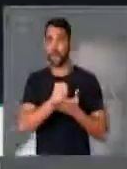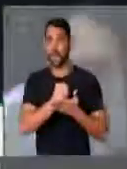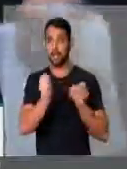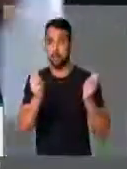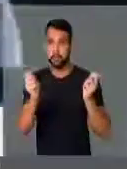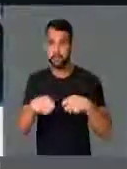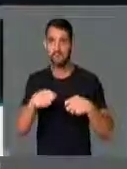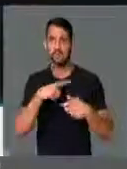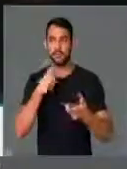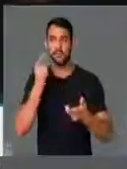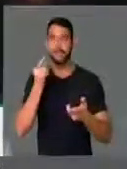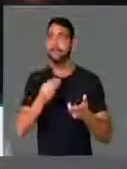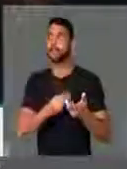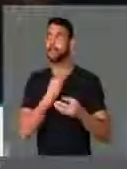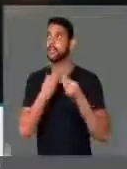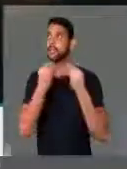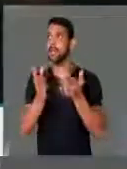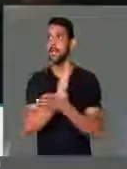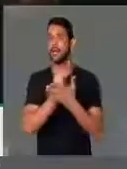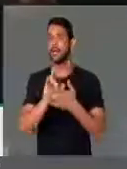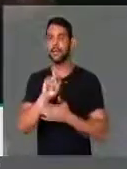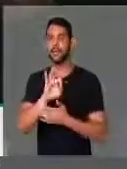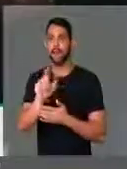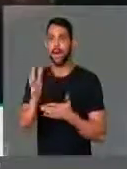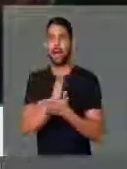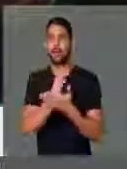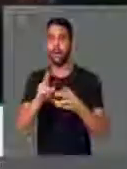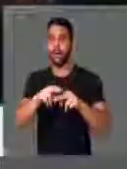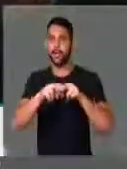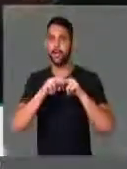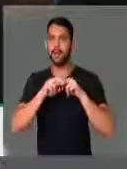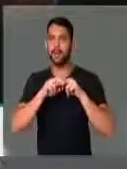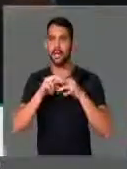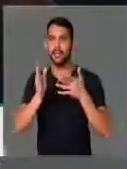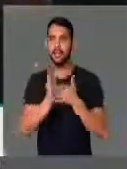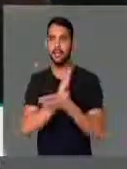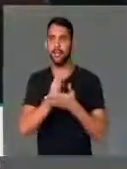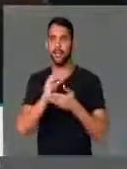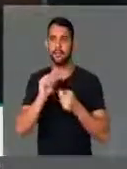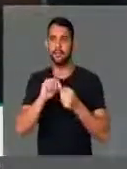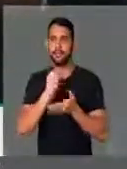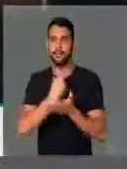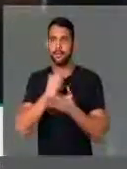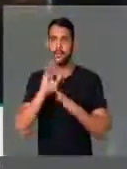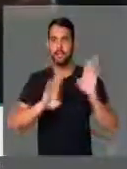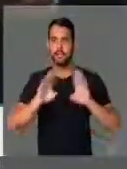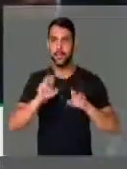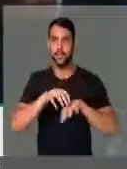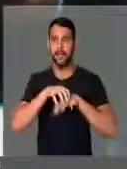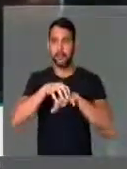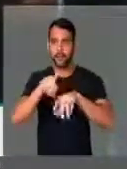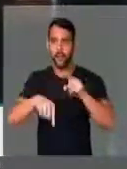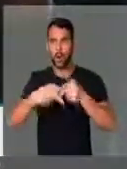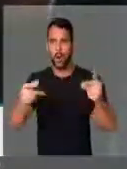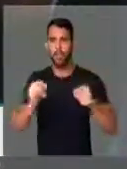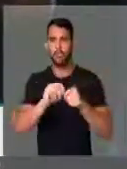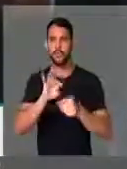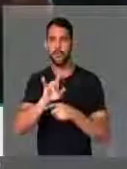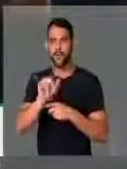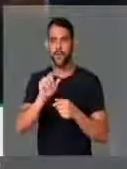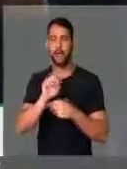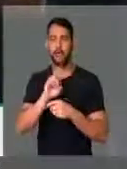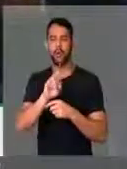e a possibilidade de devolução dessas concessões, nos modais de transporte ferroviário, aeroviário